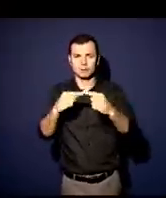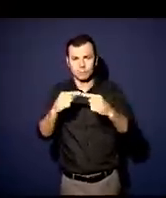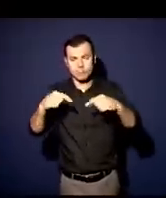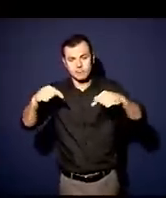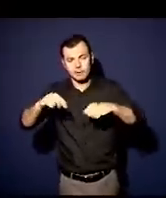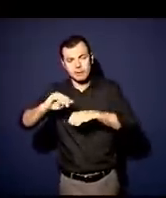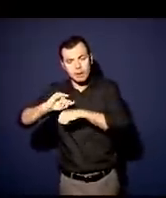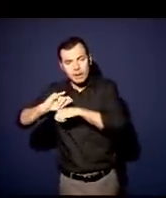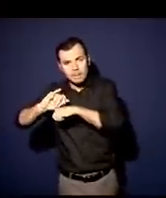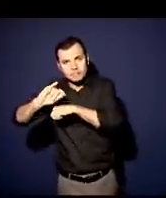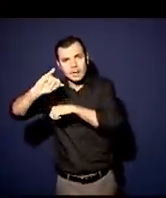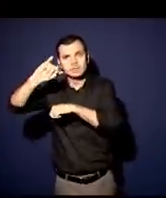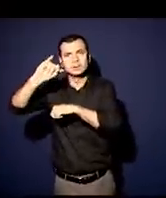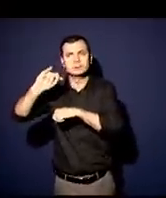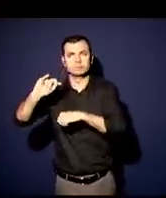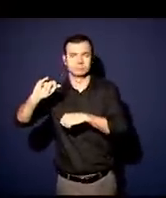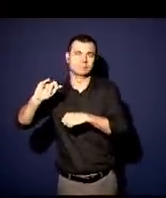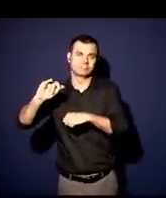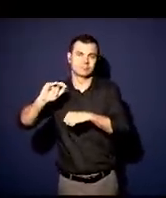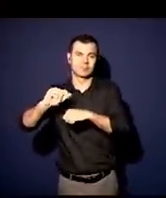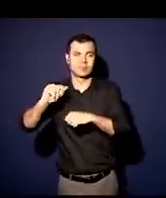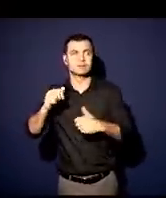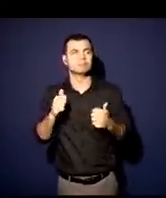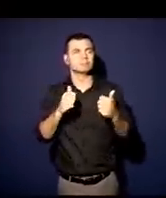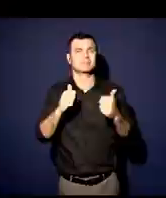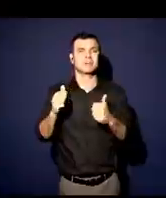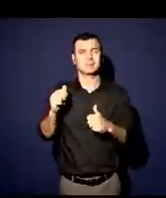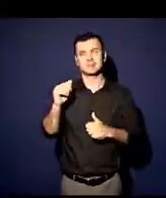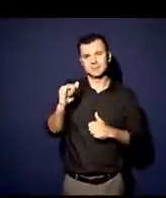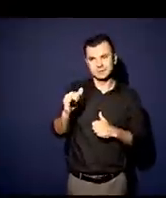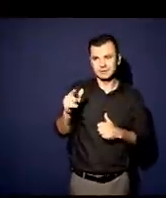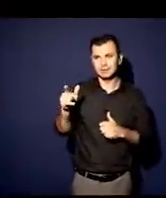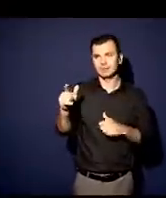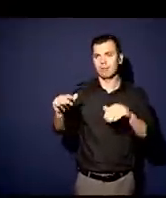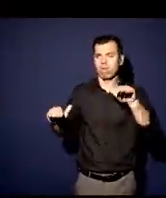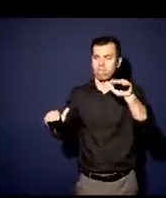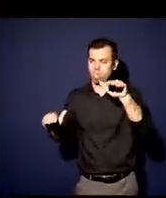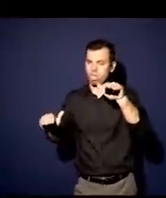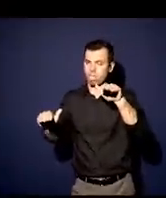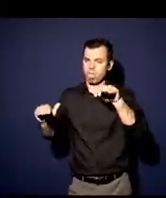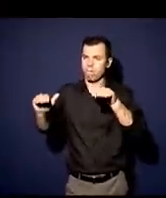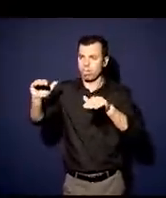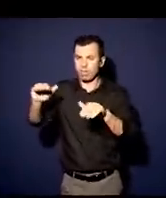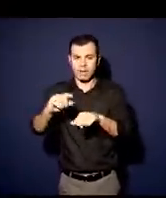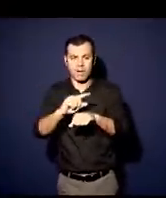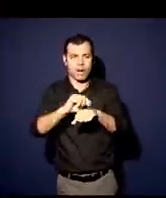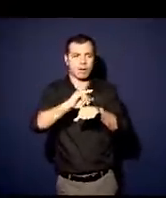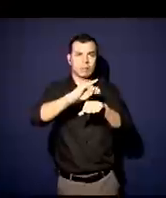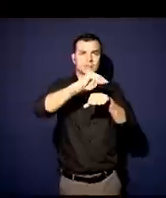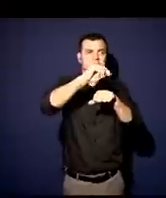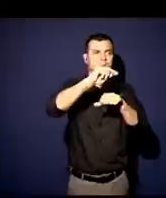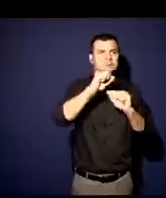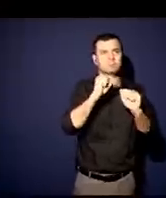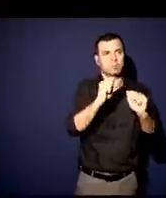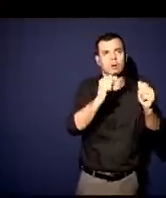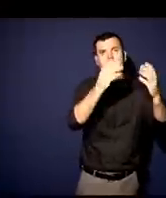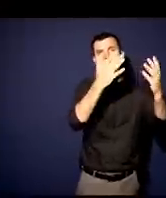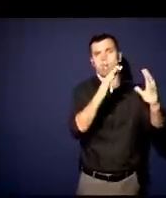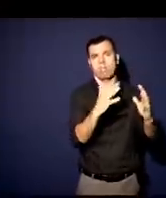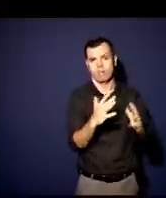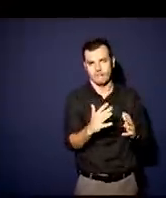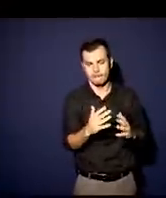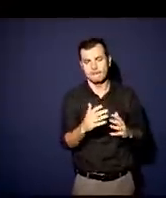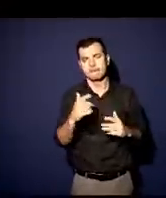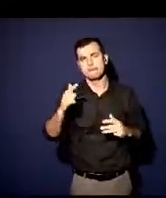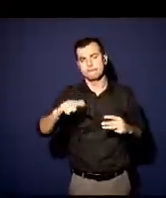O capitalismo não consegue sobreviver quando você combate a desigualdade. Isso aí é um axioma.